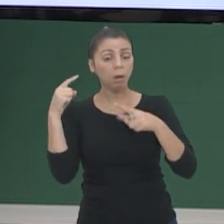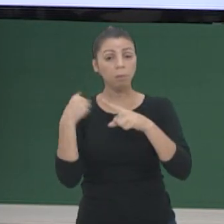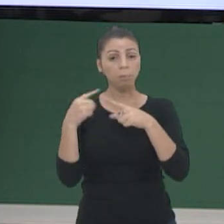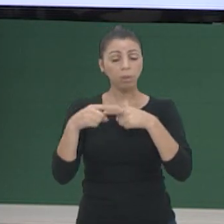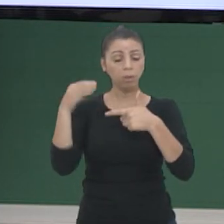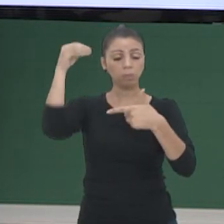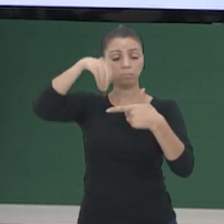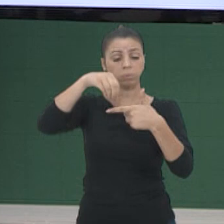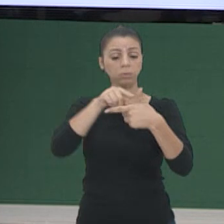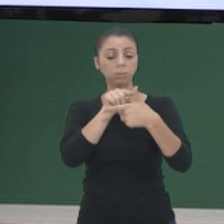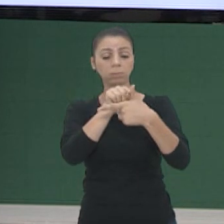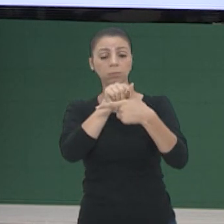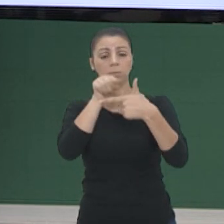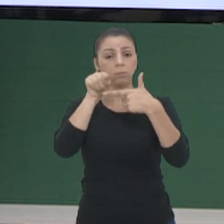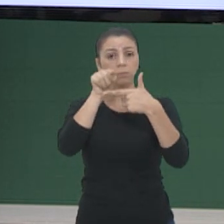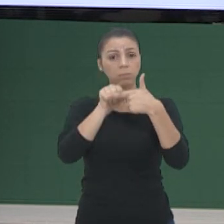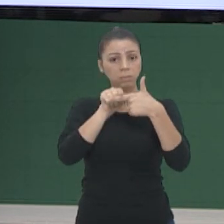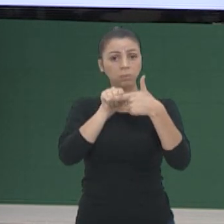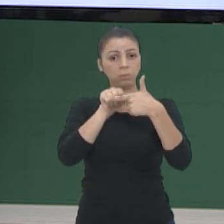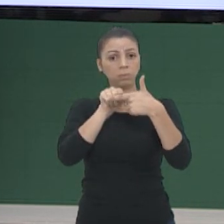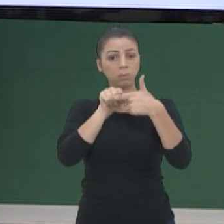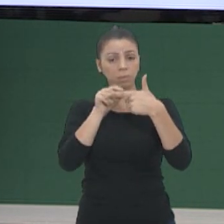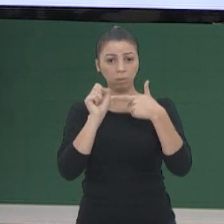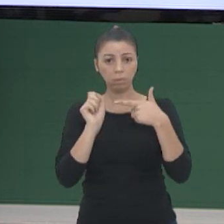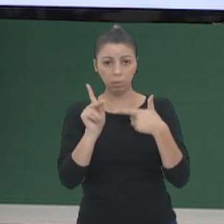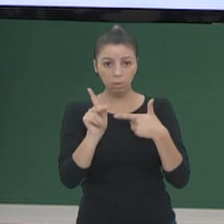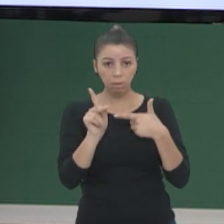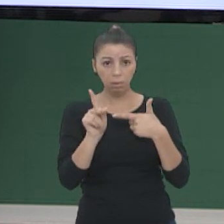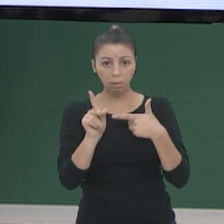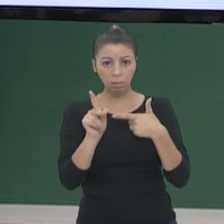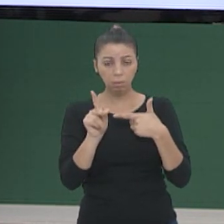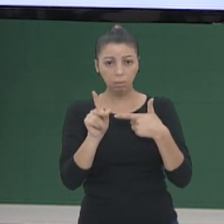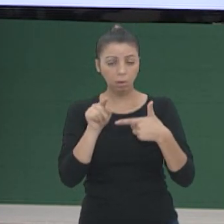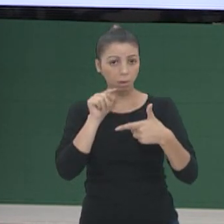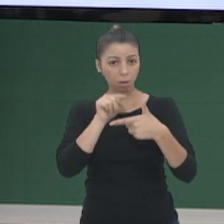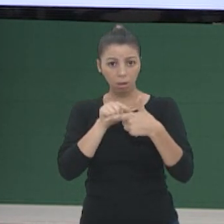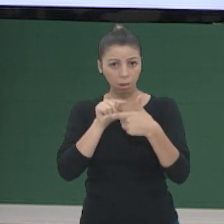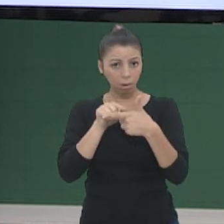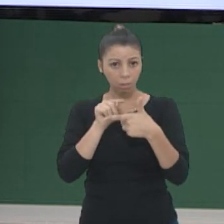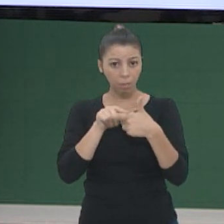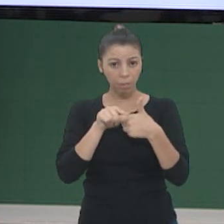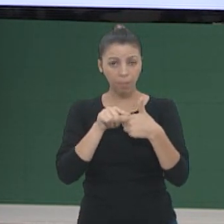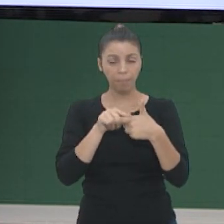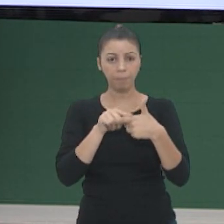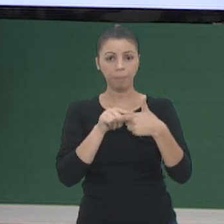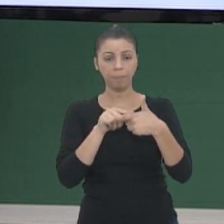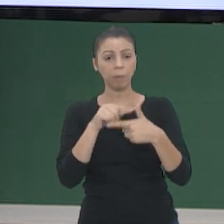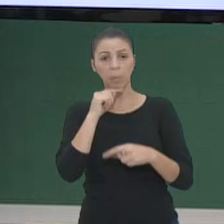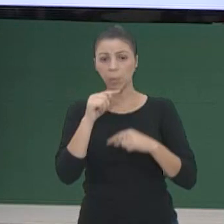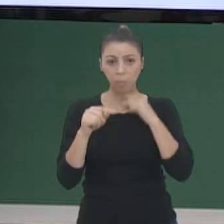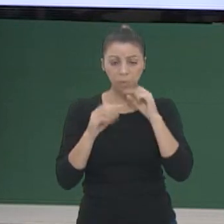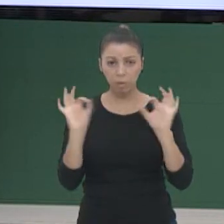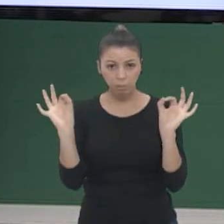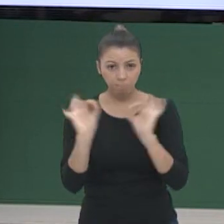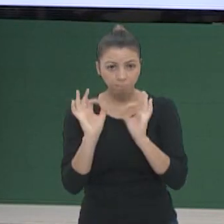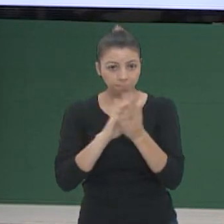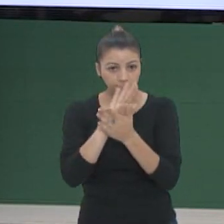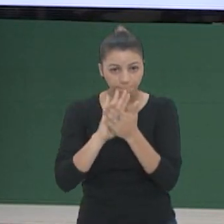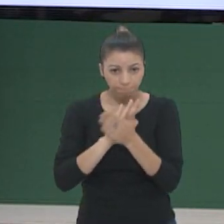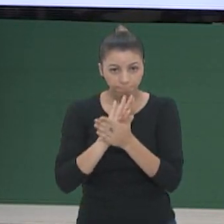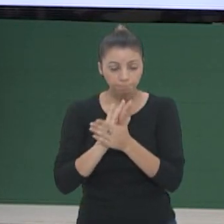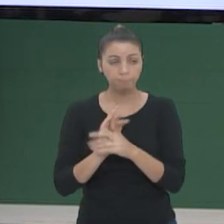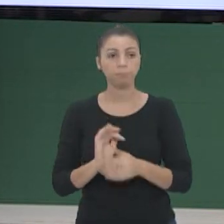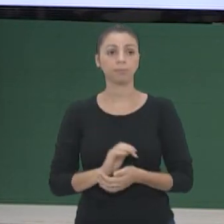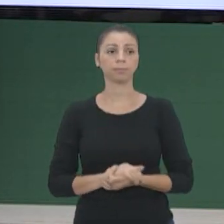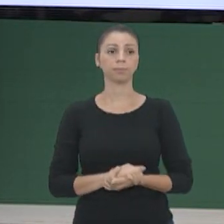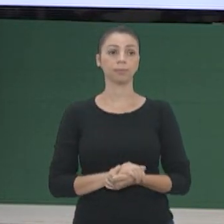tem um ângulo de 90 graus. Joia? Nessa a gente não vai ter mais dúvida.